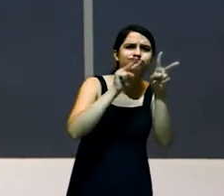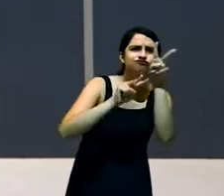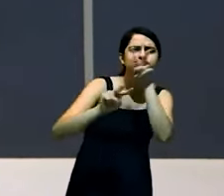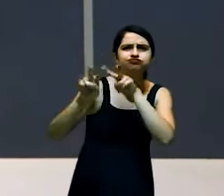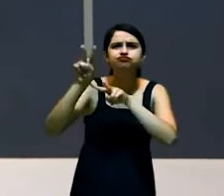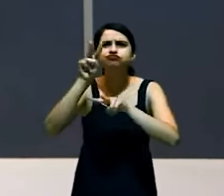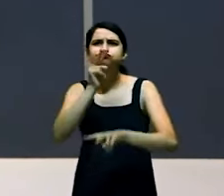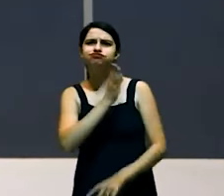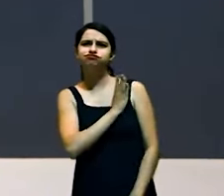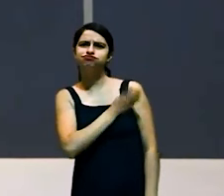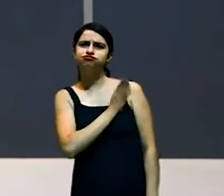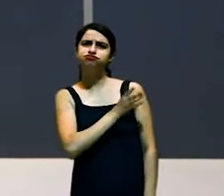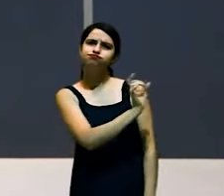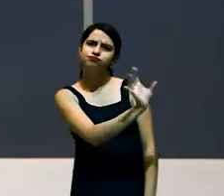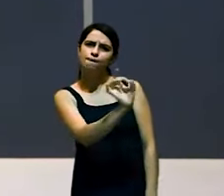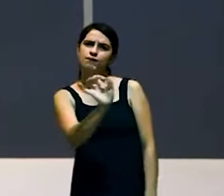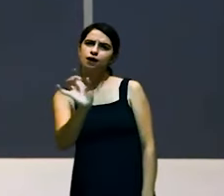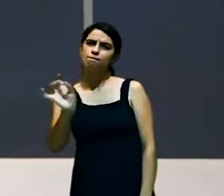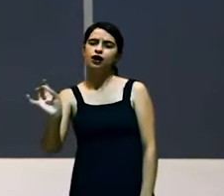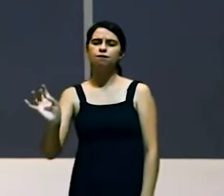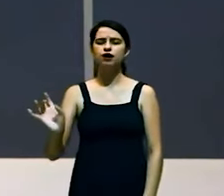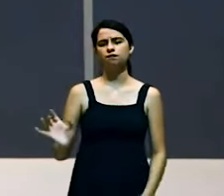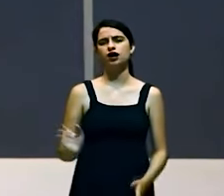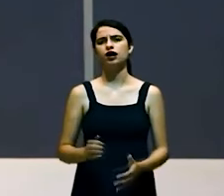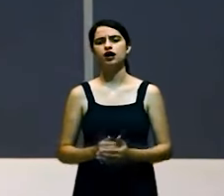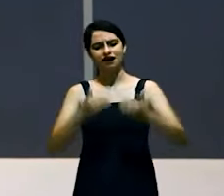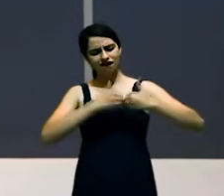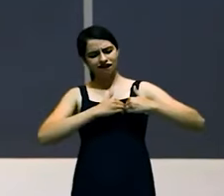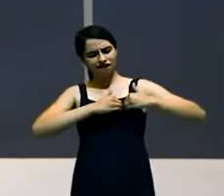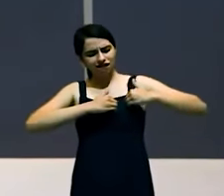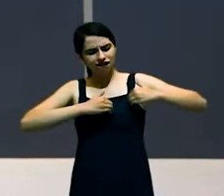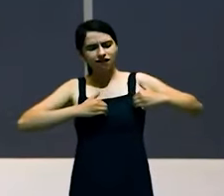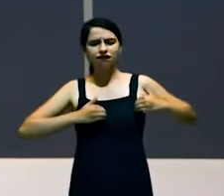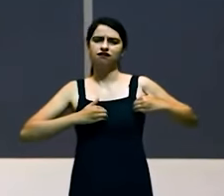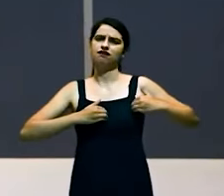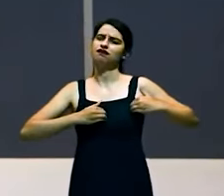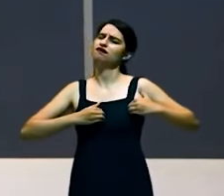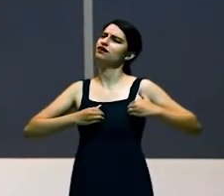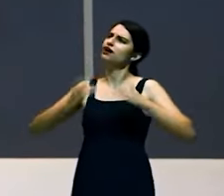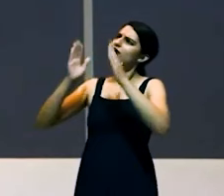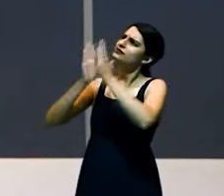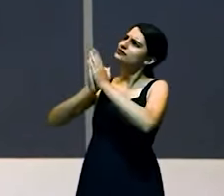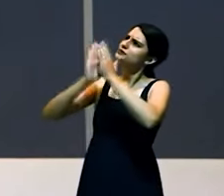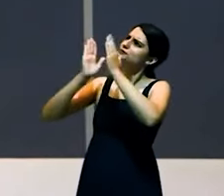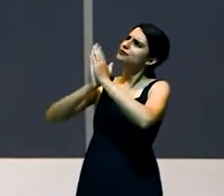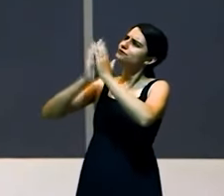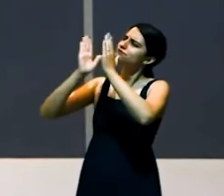Se derrame na presença dele agora. Não espere que eu ore. Vá conversando com Deus, vendo